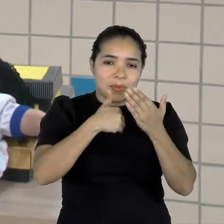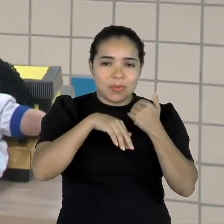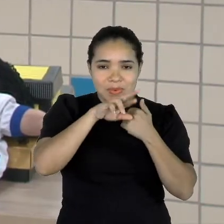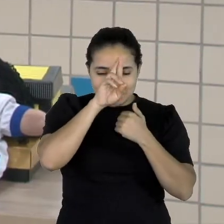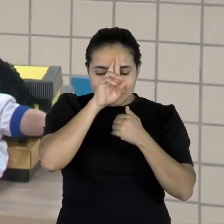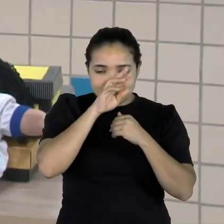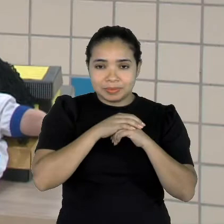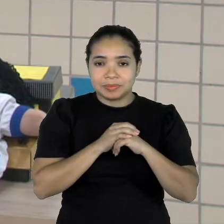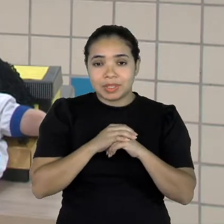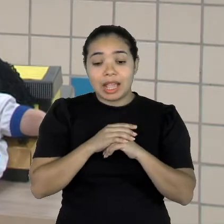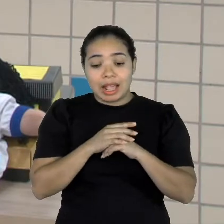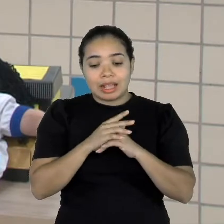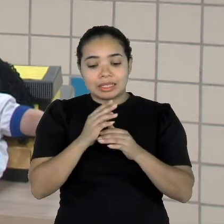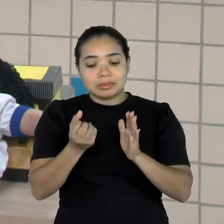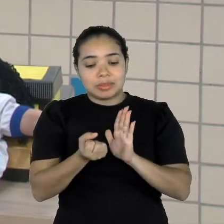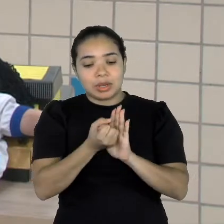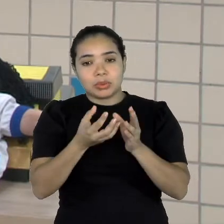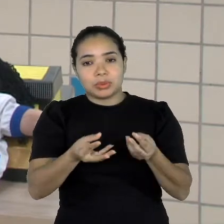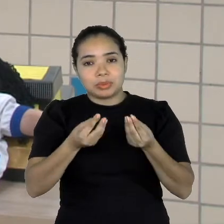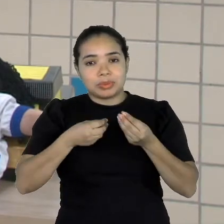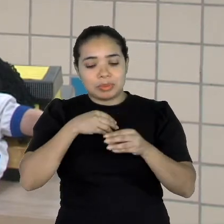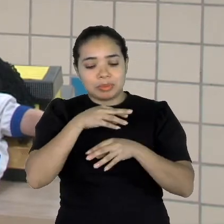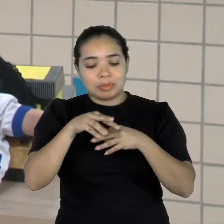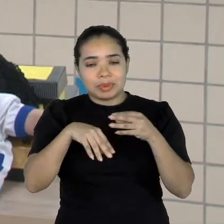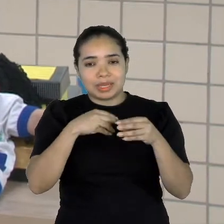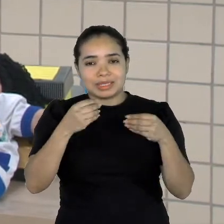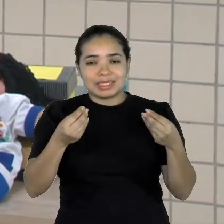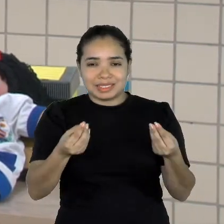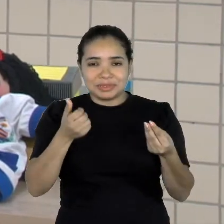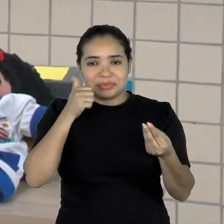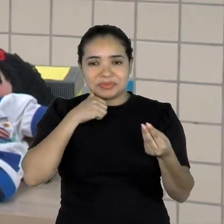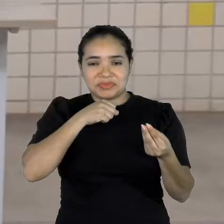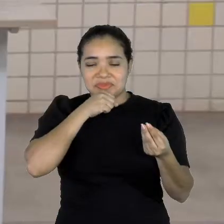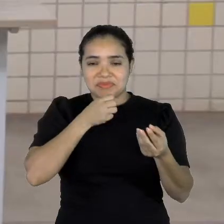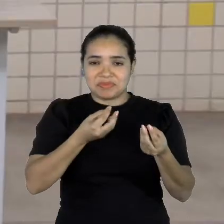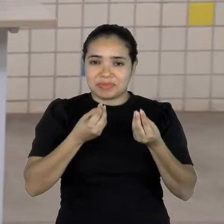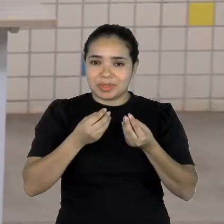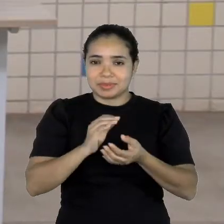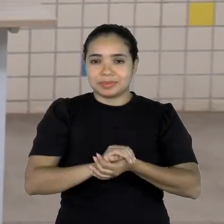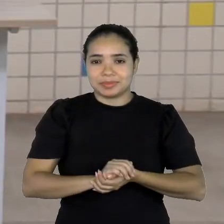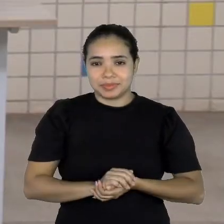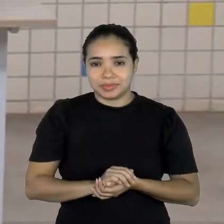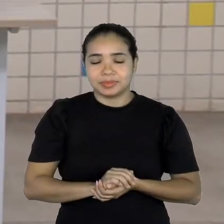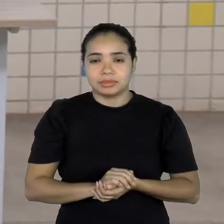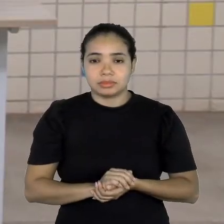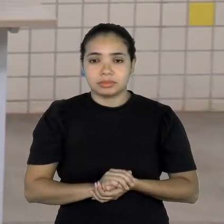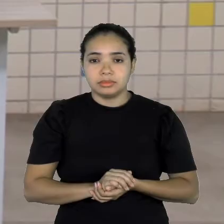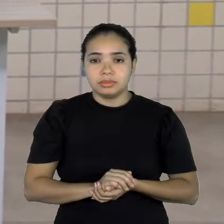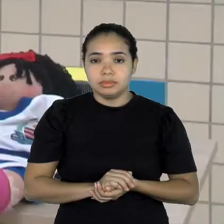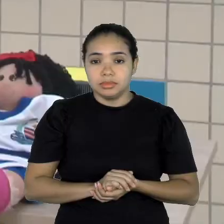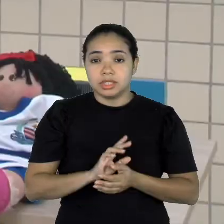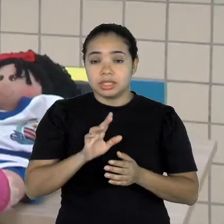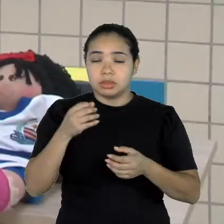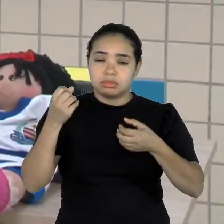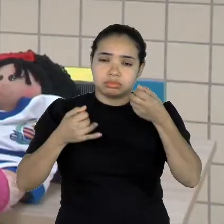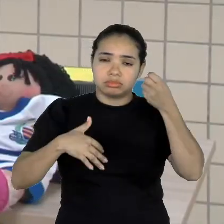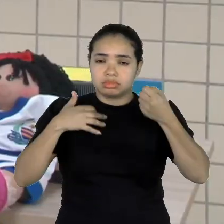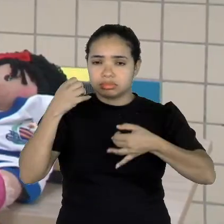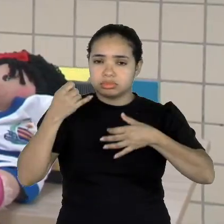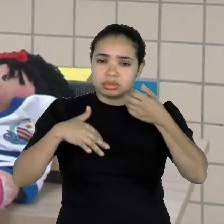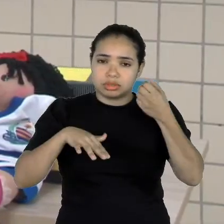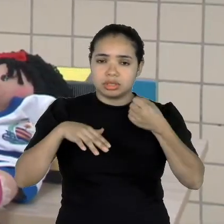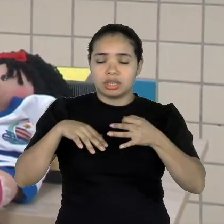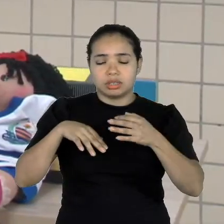presente especial. Entenderam? Então, no relato, criança, a gente sempre vai fazer o quê? Vai ter que responder o que